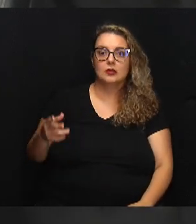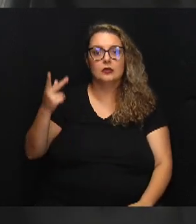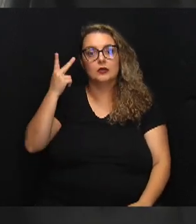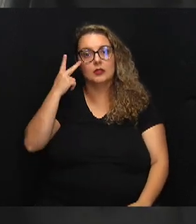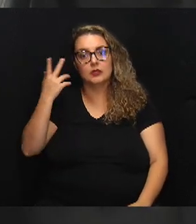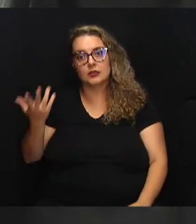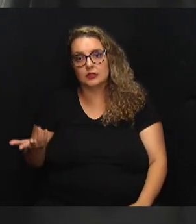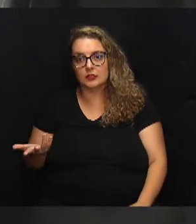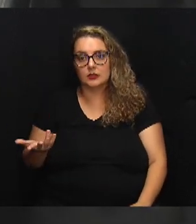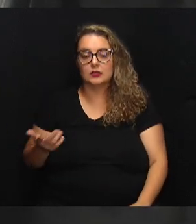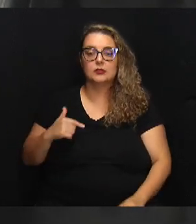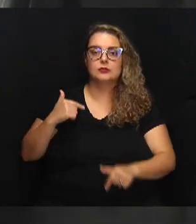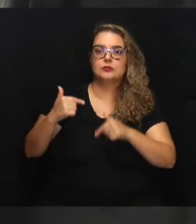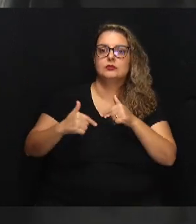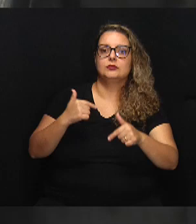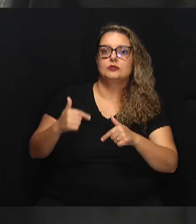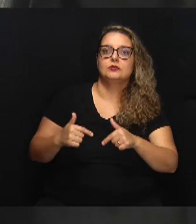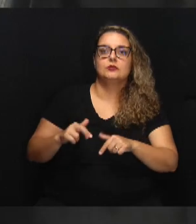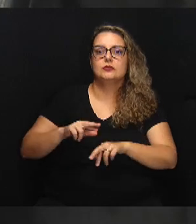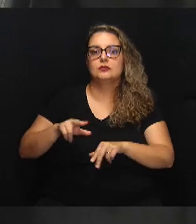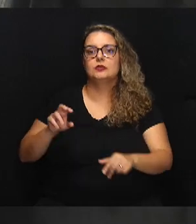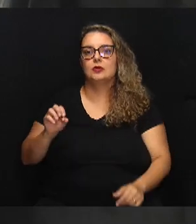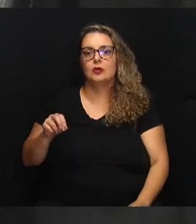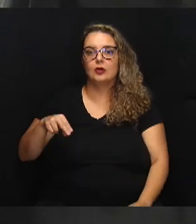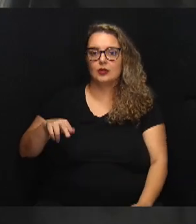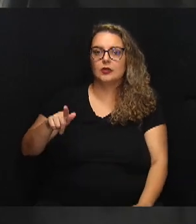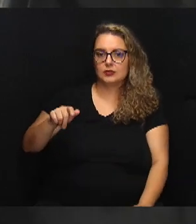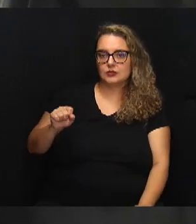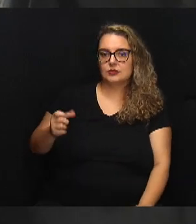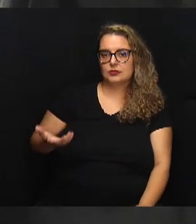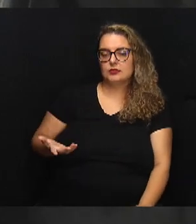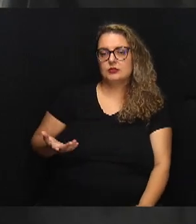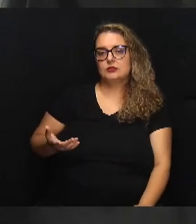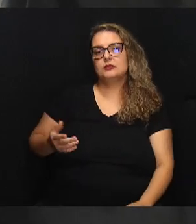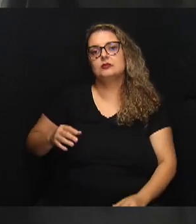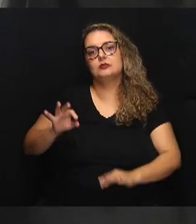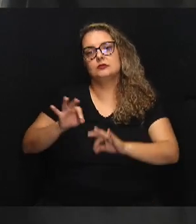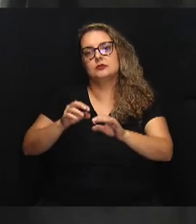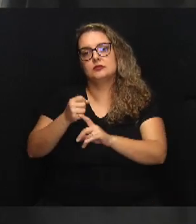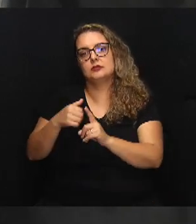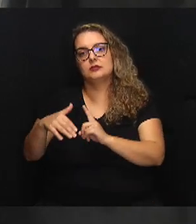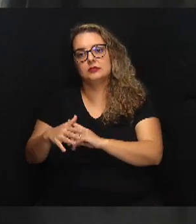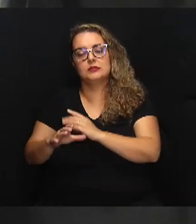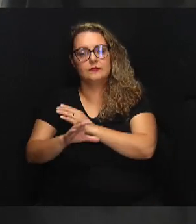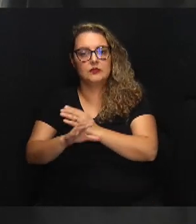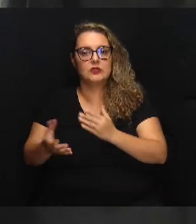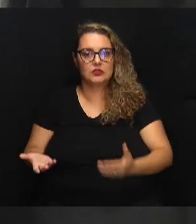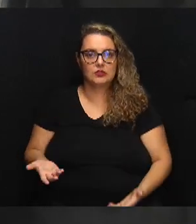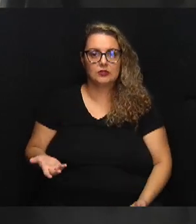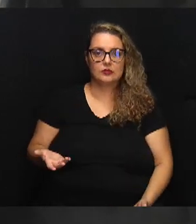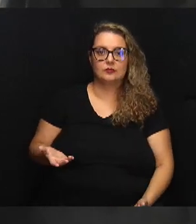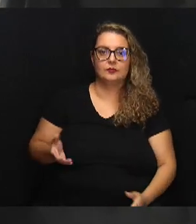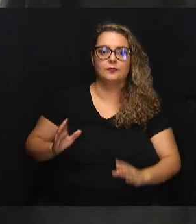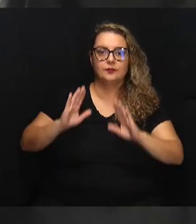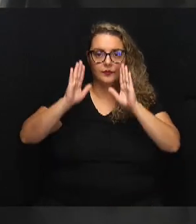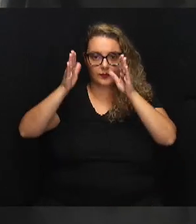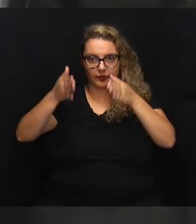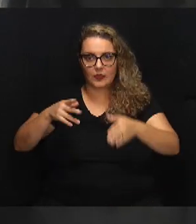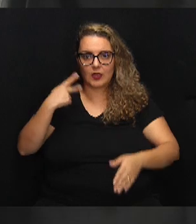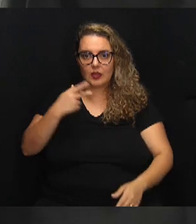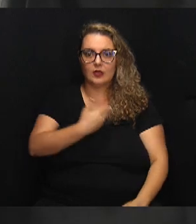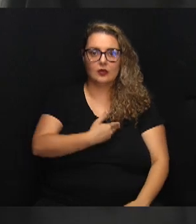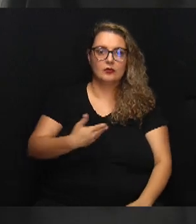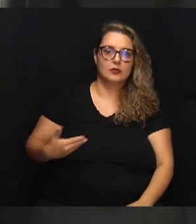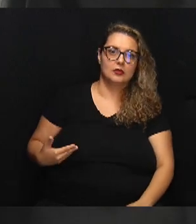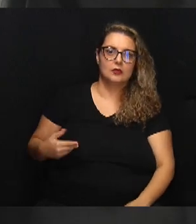Paulo, eu trabalhei em muitas ONGs, né, organizações da sociedade civil, voltadas para a política pública, no